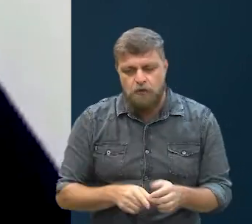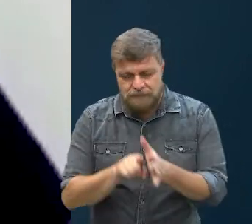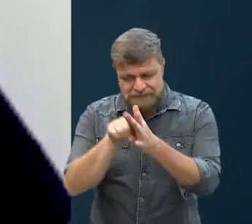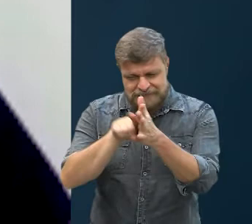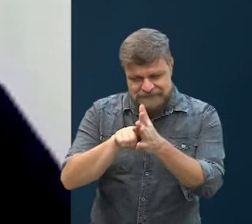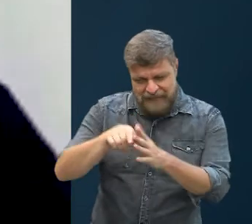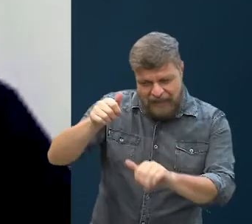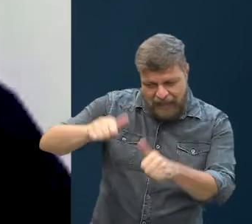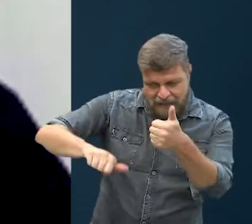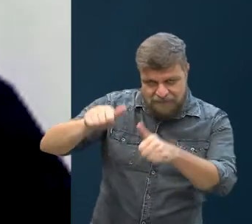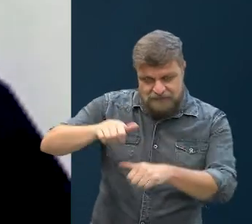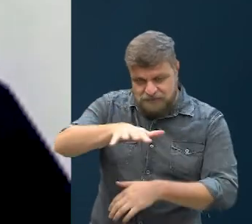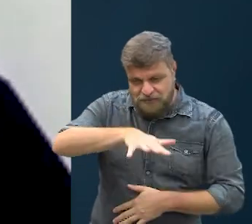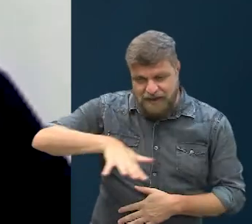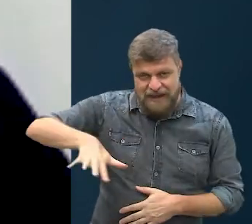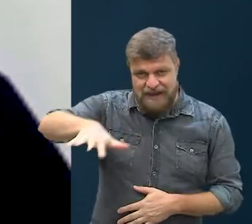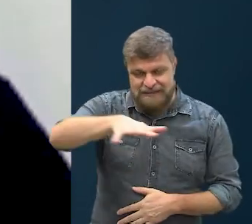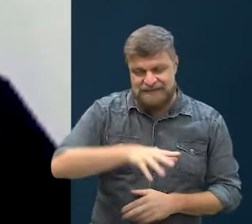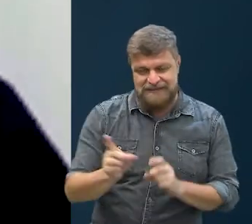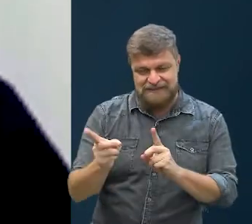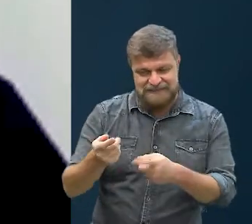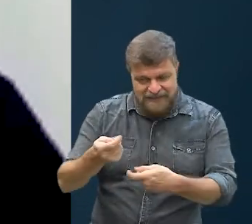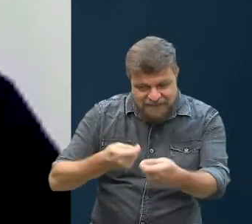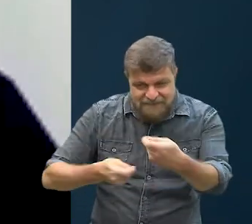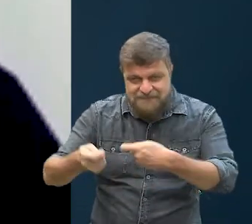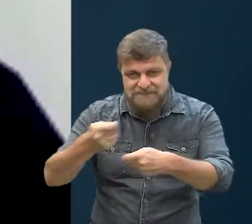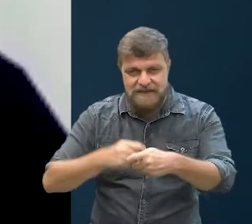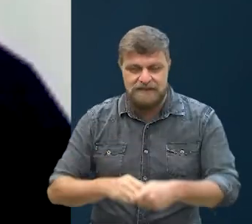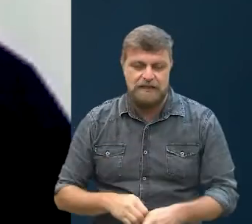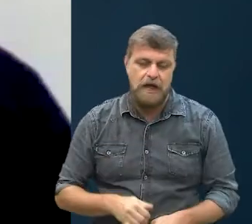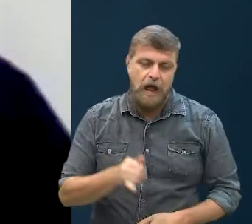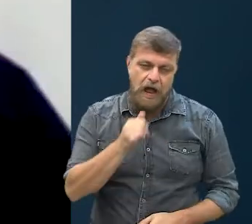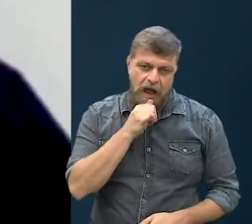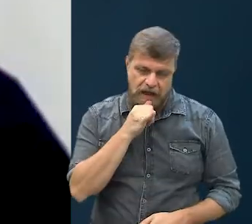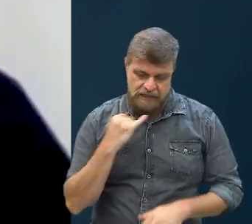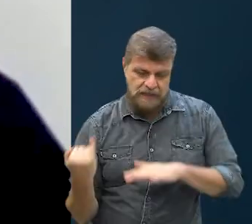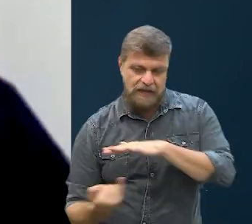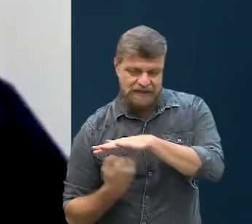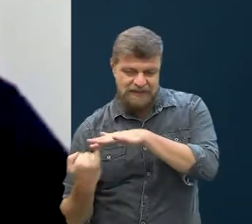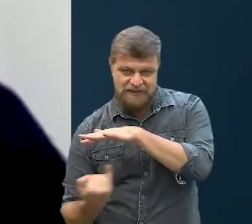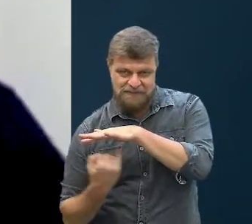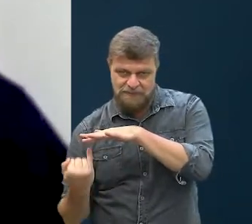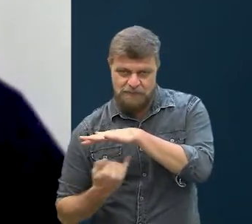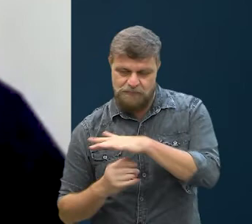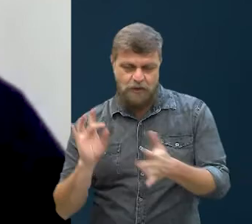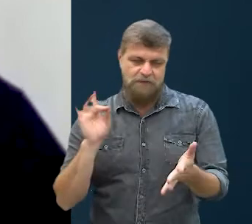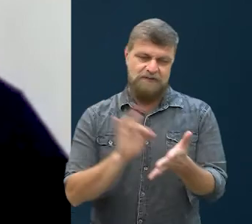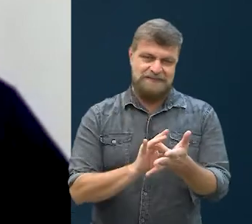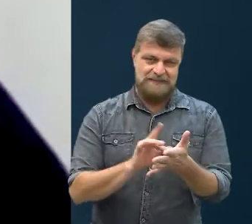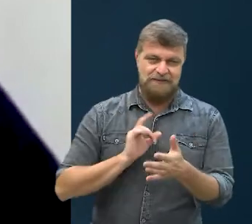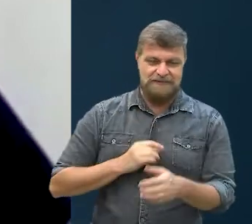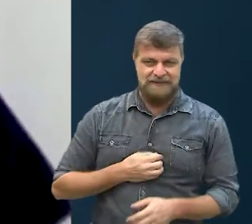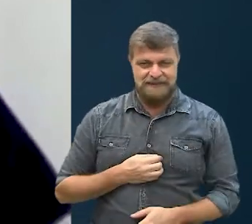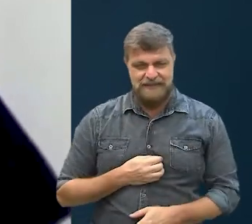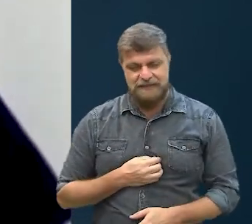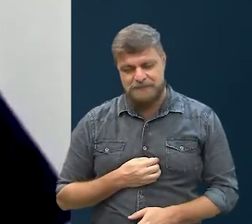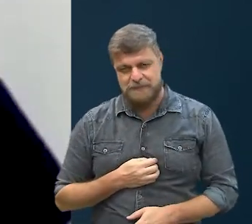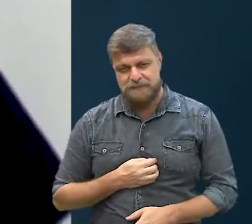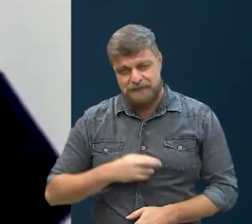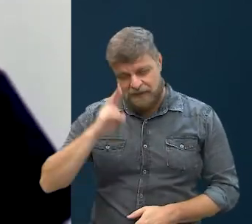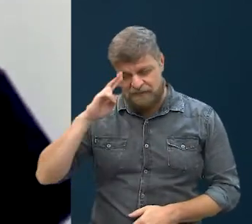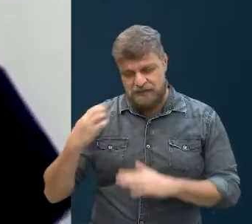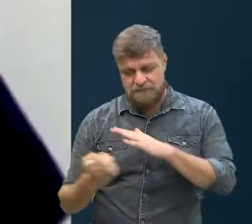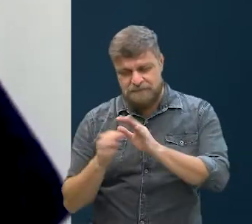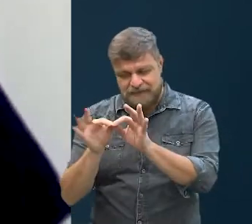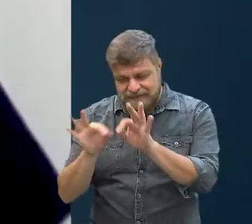medições aí do mercado, ainda de maneira informal, né? Por pequenos empresários e tal,